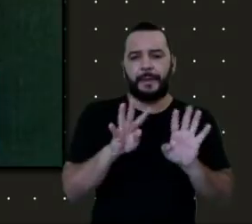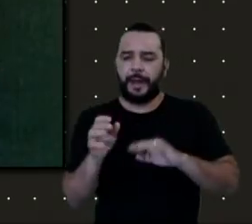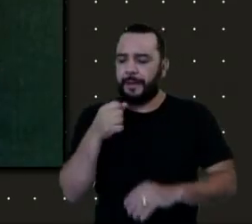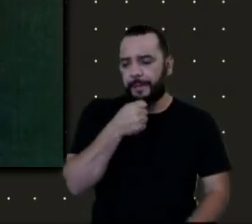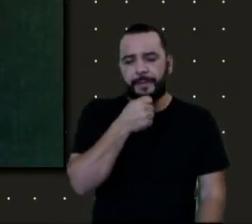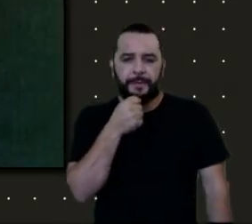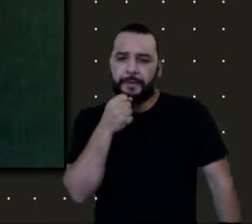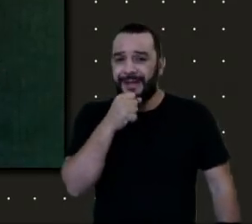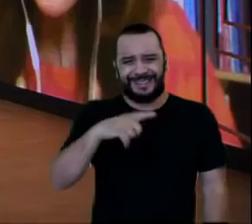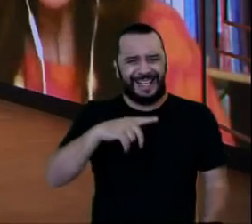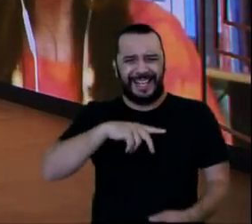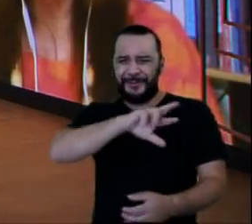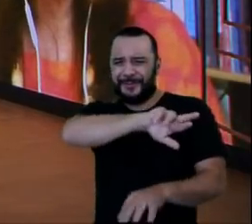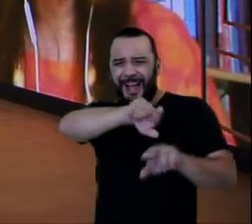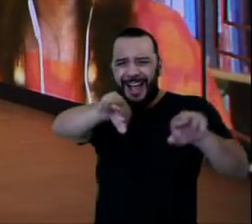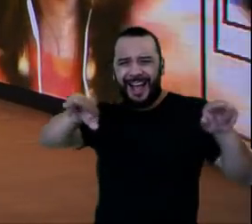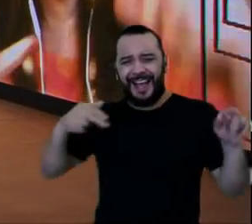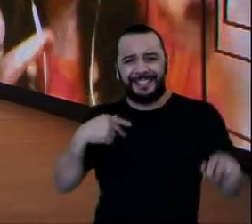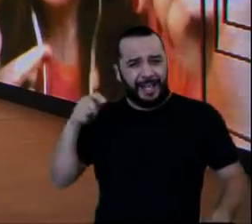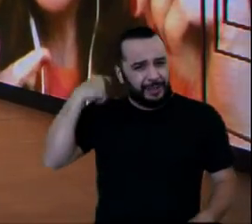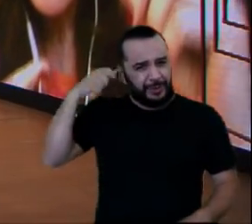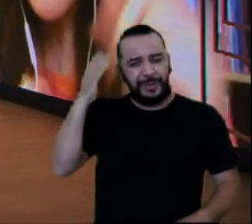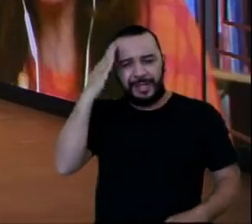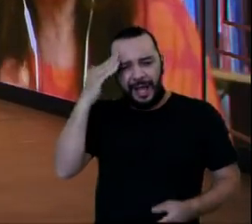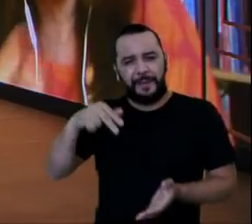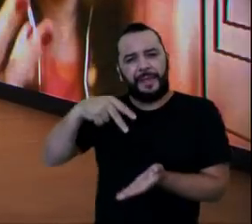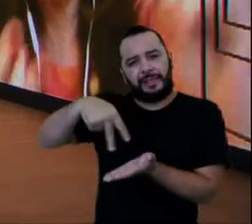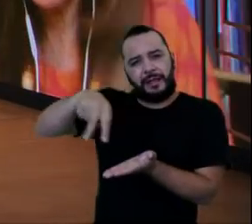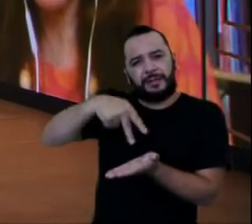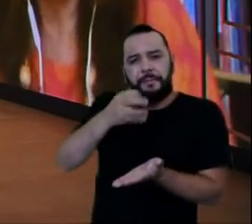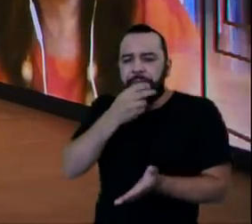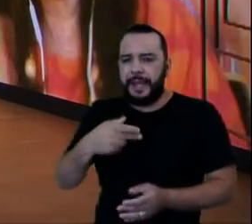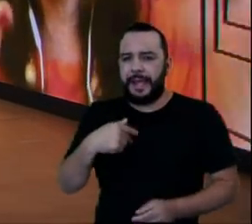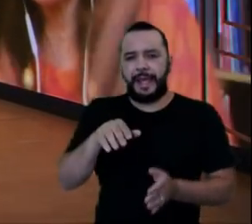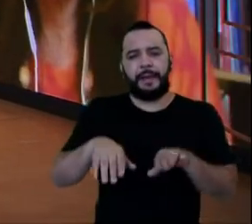direção e produção do Jorge Tacla, e foi maravilhoso,